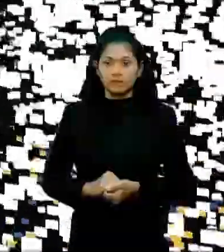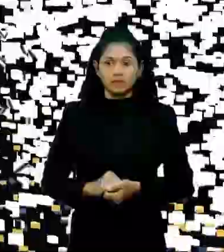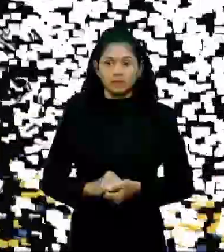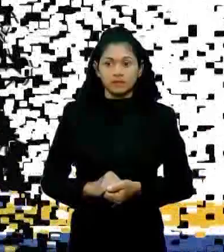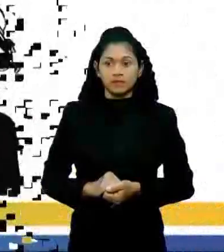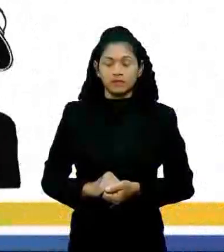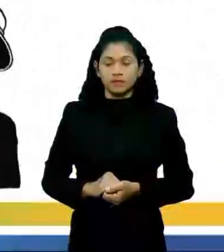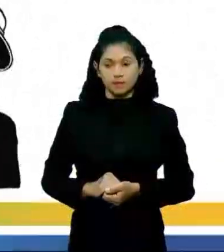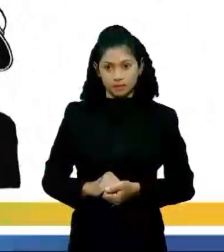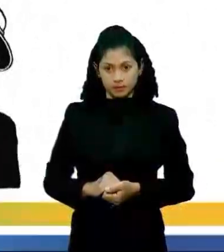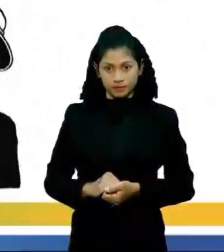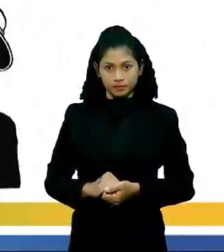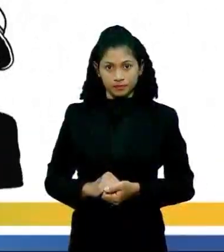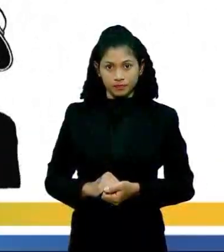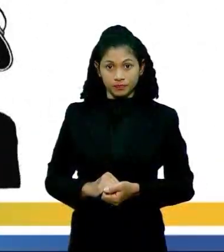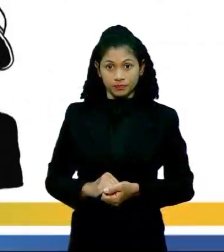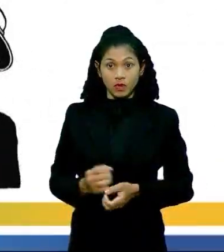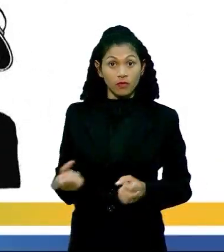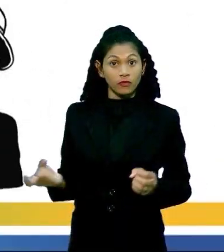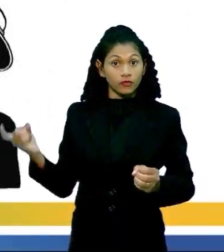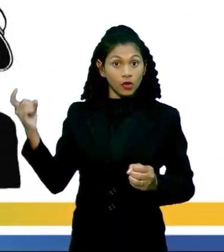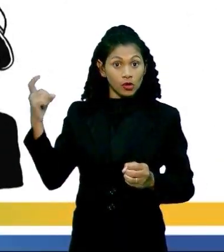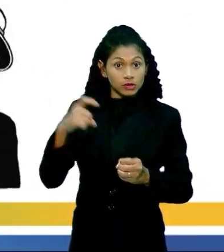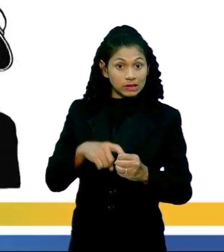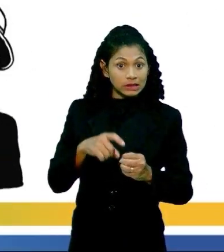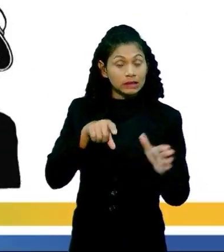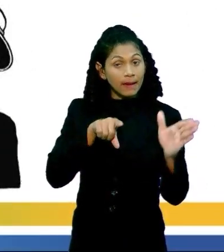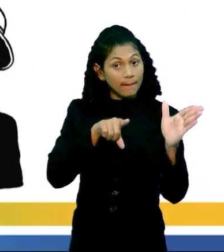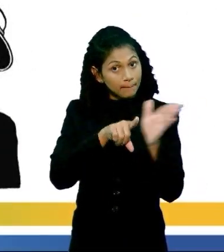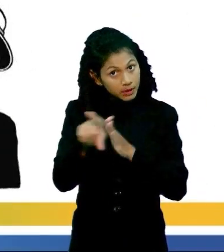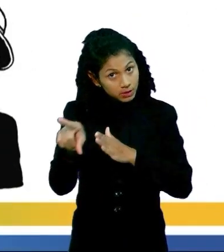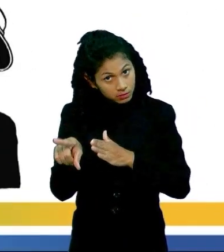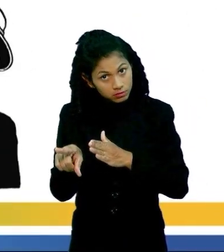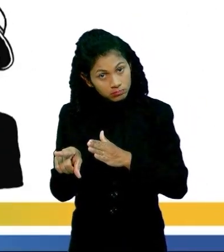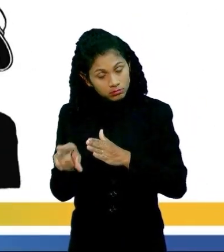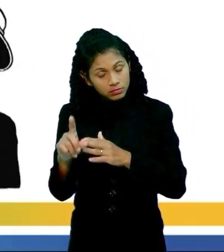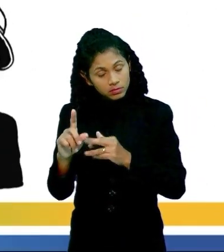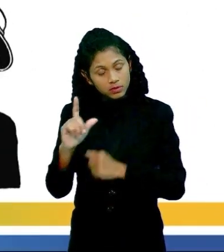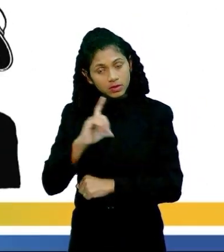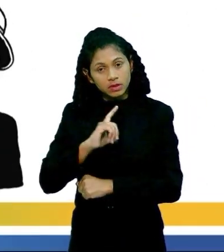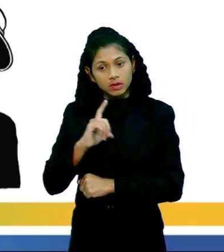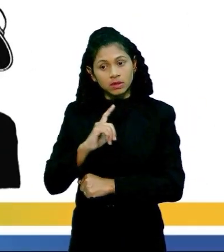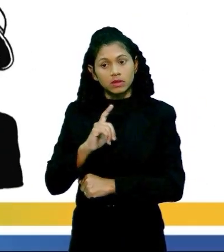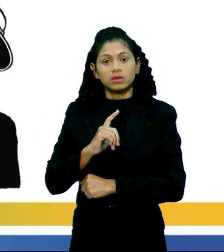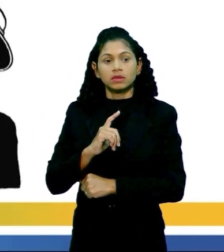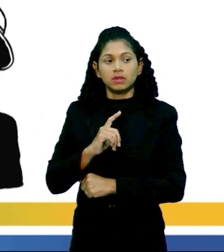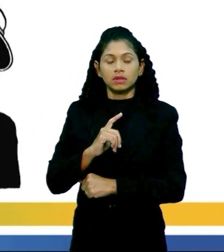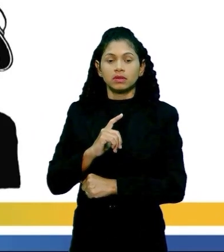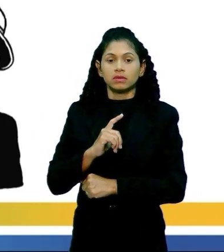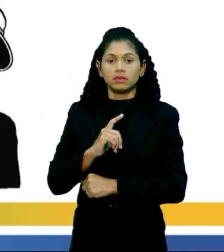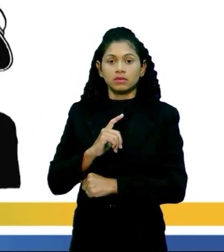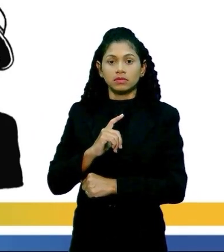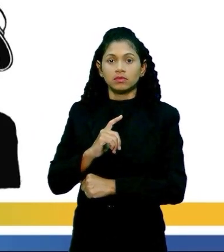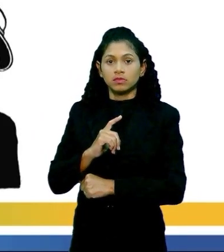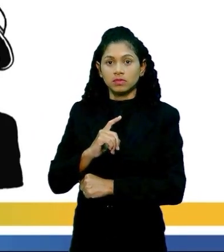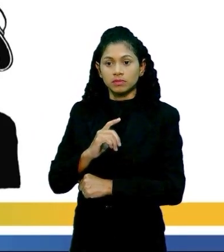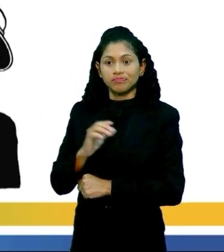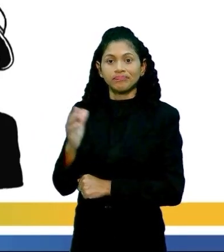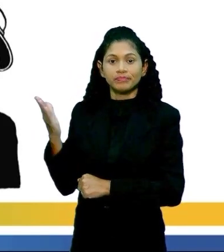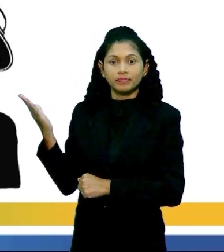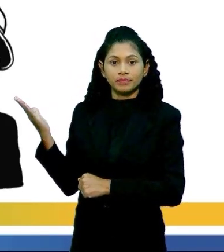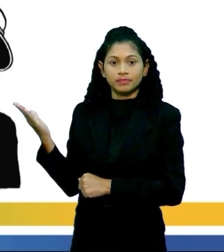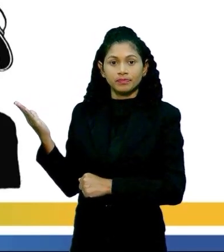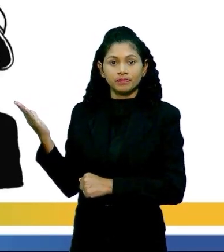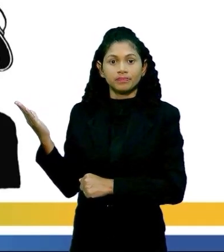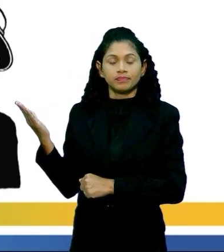Então, galerinha, voltando nisso, né? A gente tem o enunciador, né? Graças por não